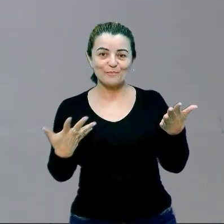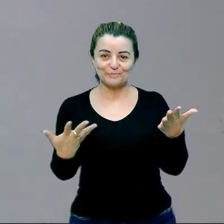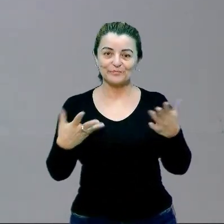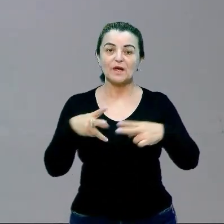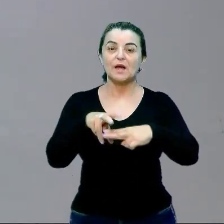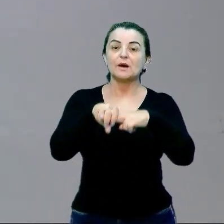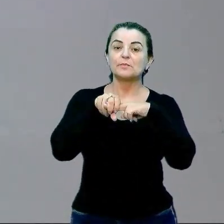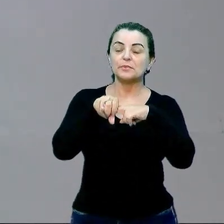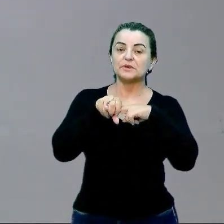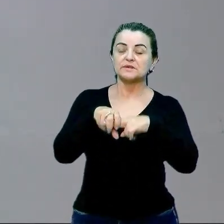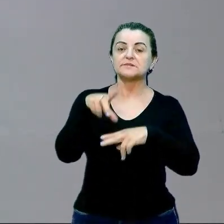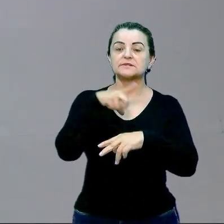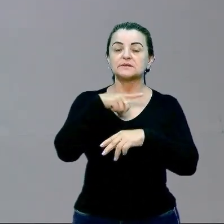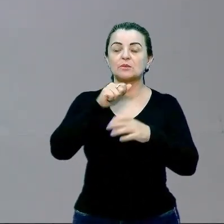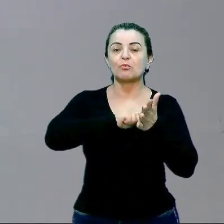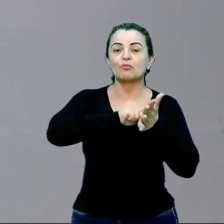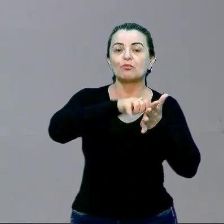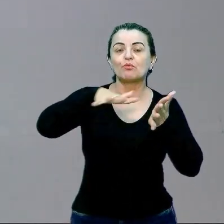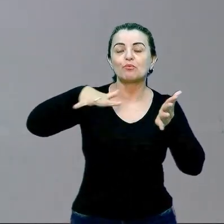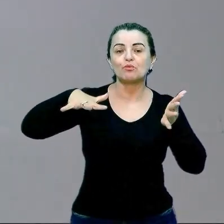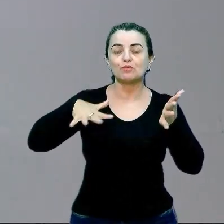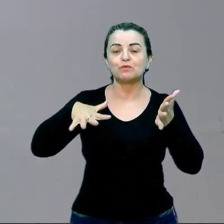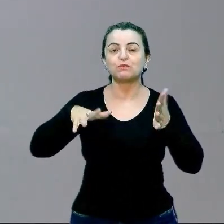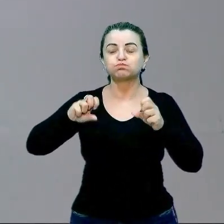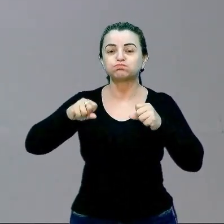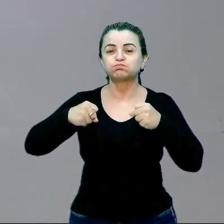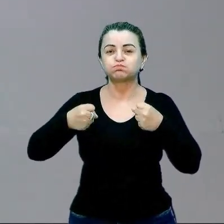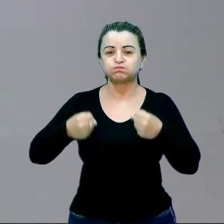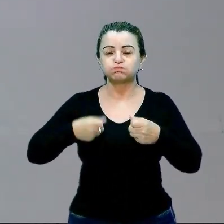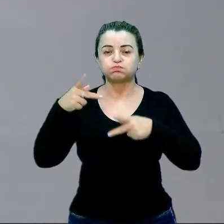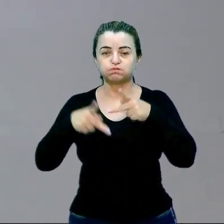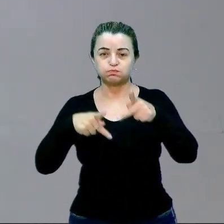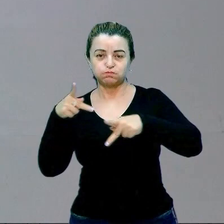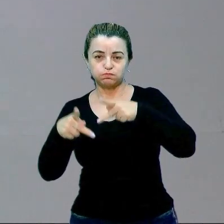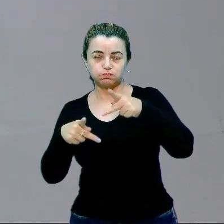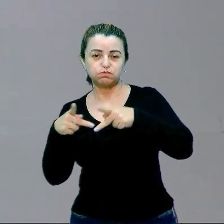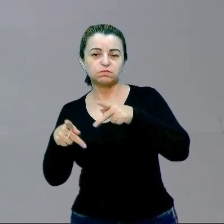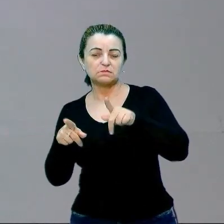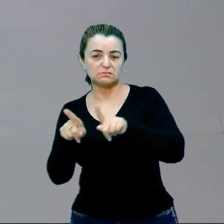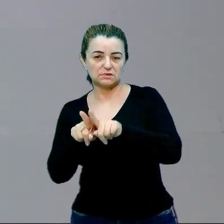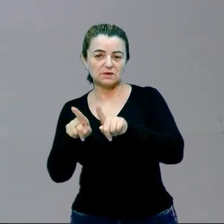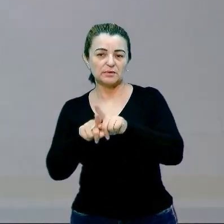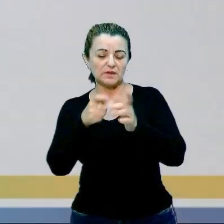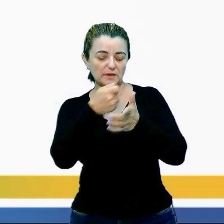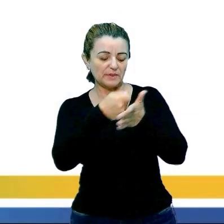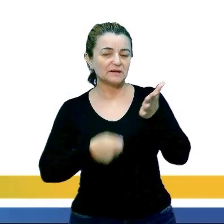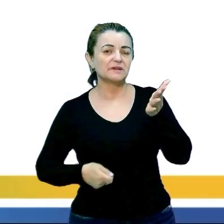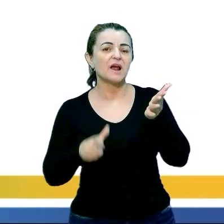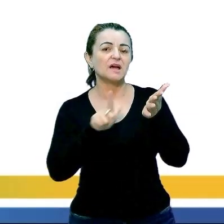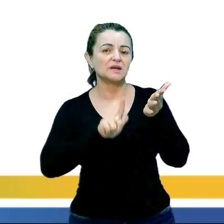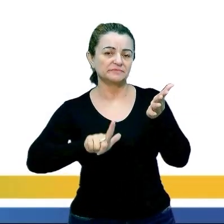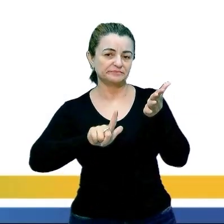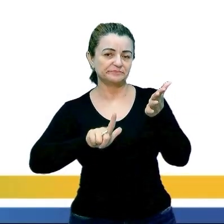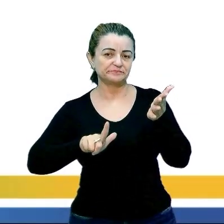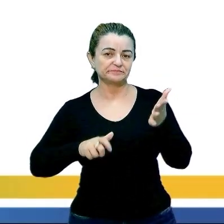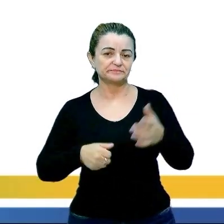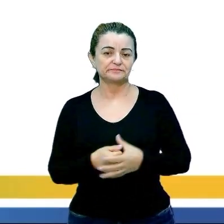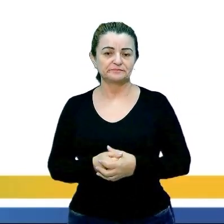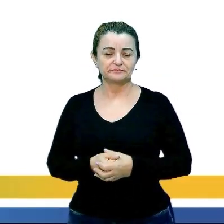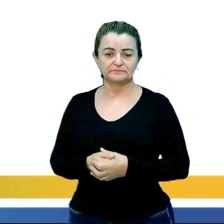por isso que a gente tem uma disseminação muito forte e uma popularização dessa produção literária.